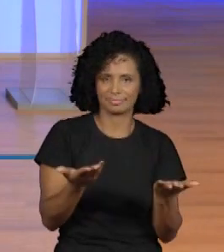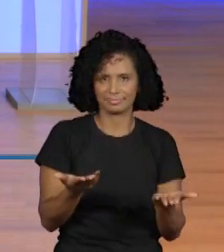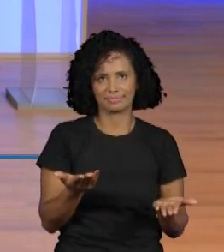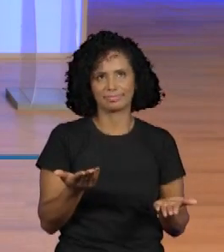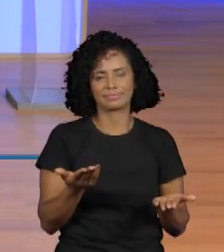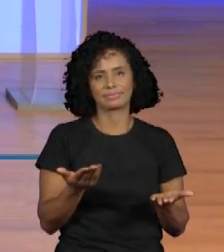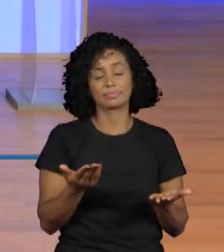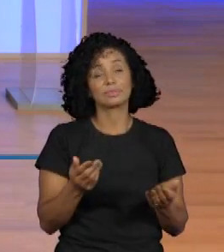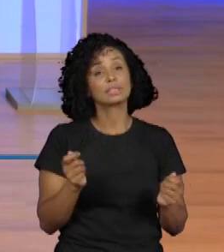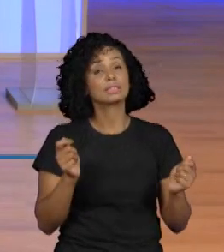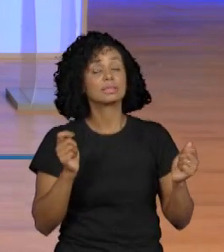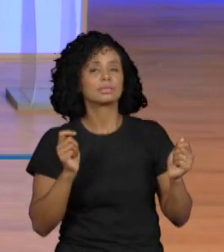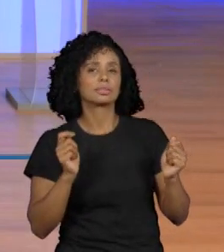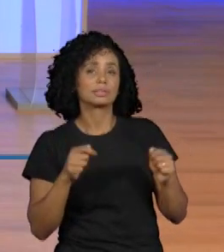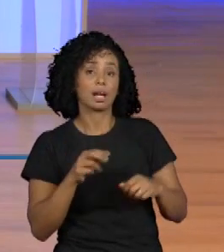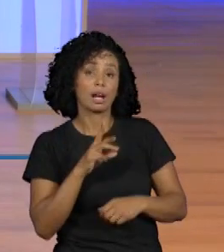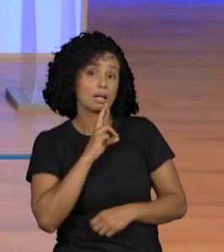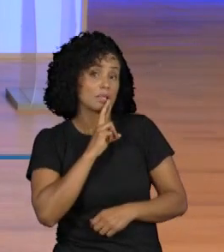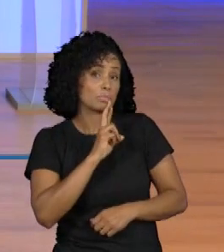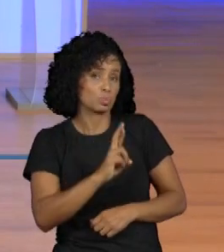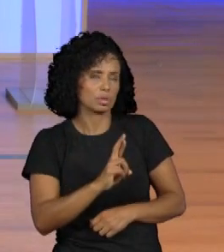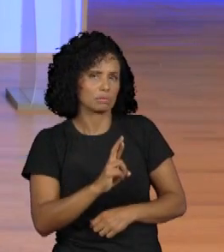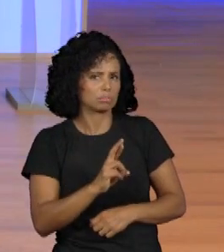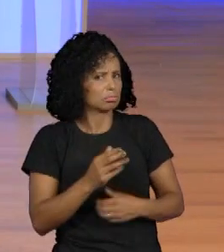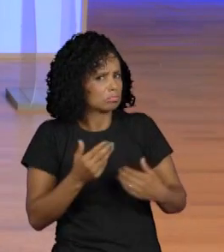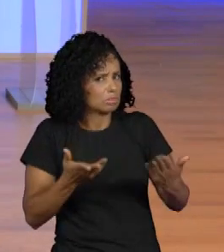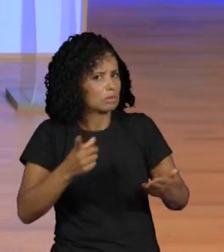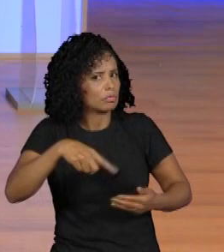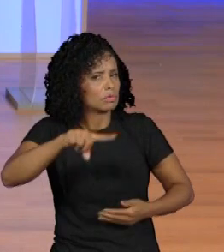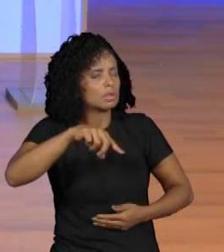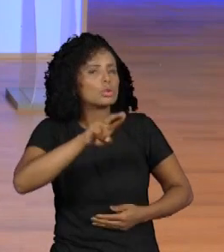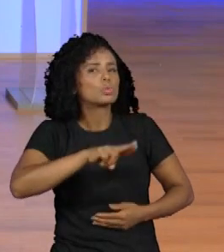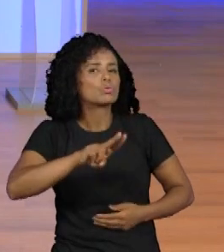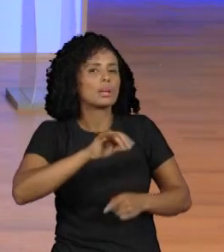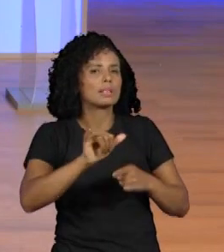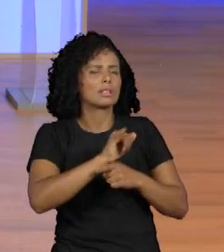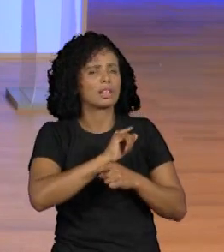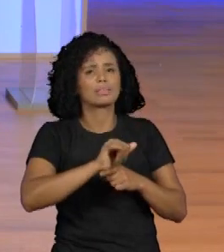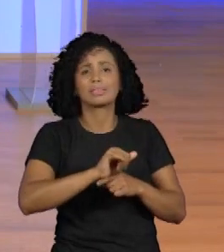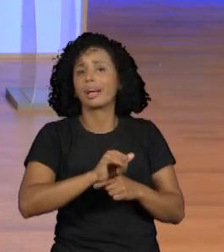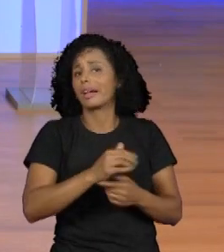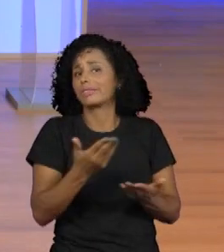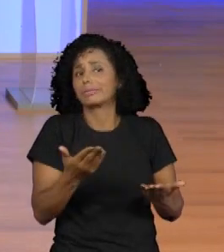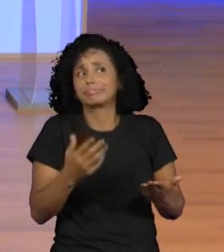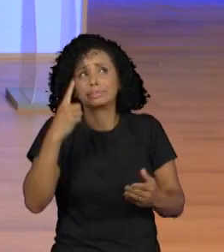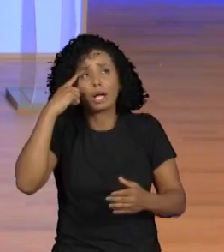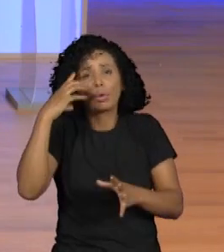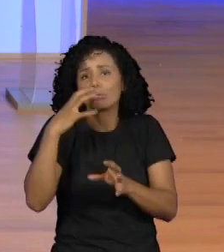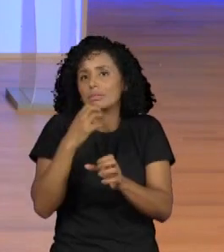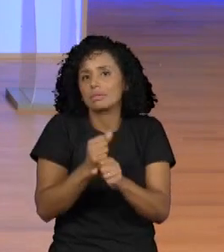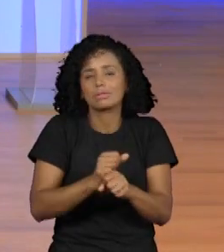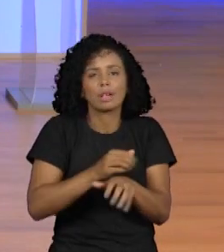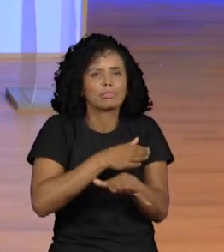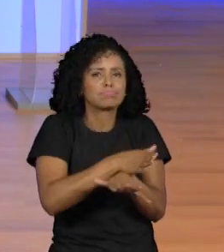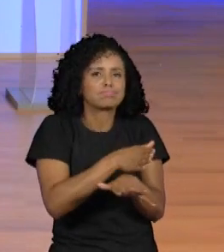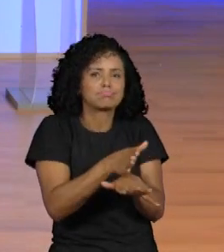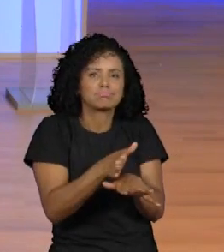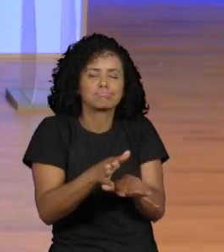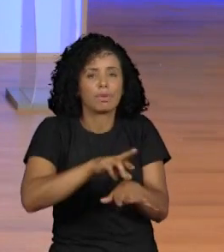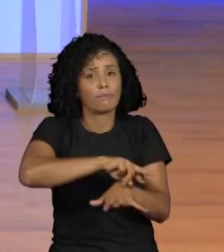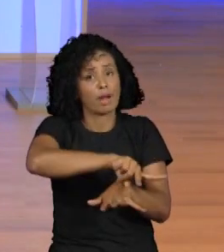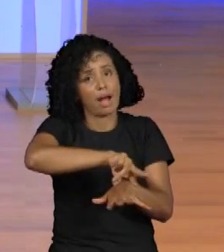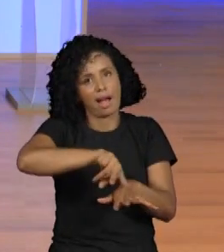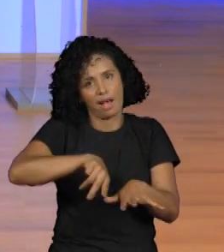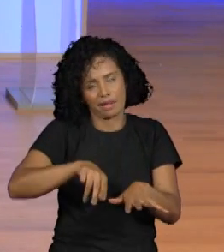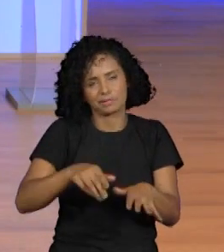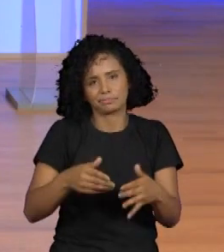chegamos no resultado ali. Mas nós vamos utilizar aí diferentes procedimentos de cálculo, seja ele mental ou escrito. E aí